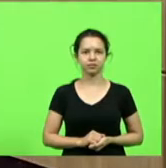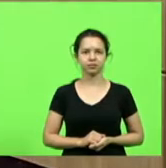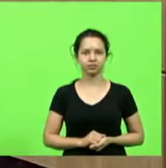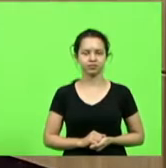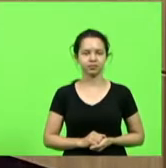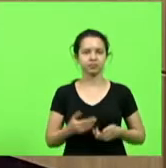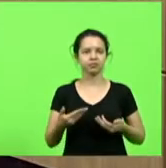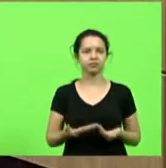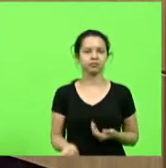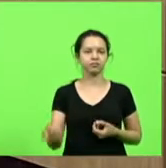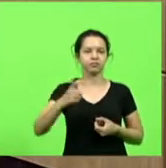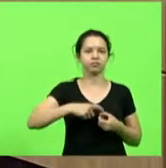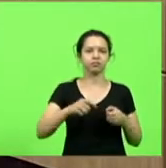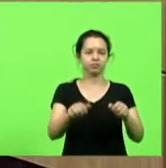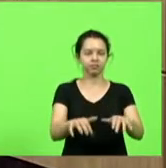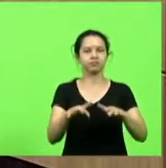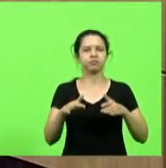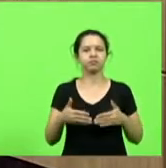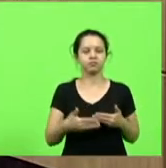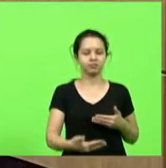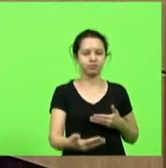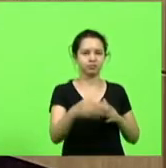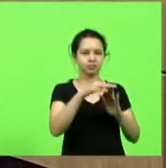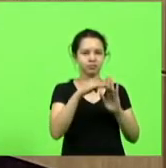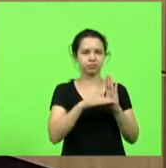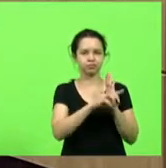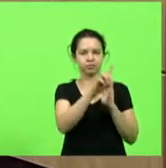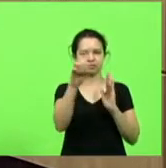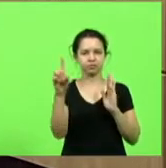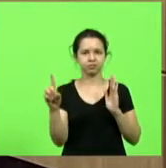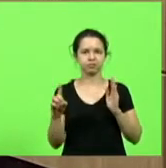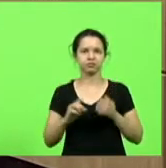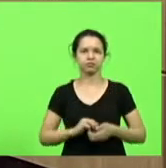Reaberta a sessão, passamos à ordem do dia.